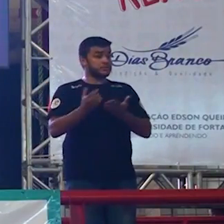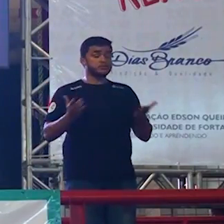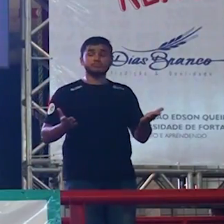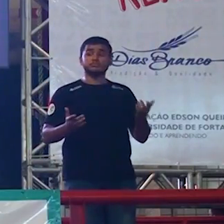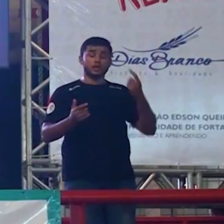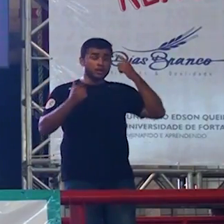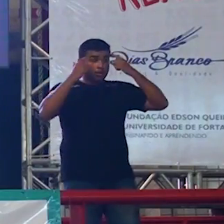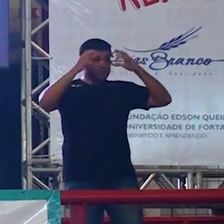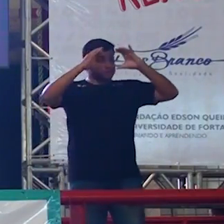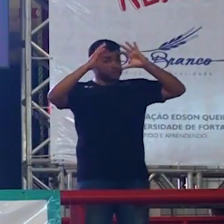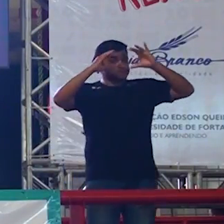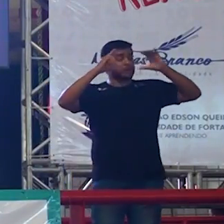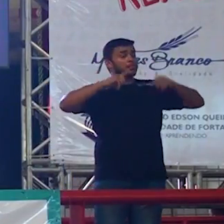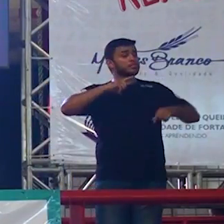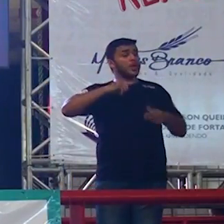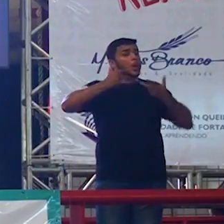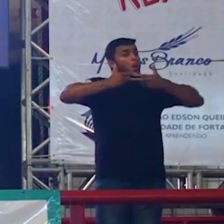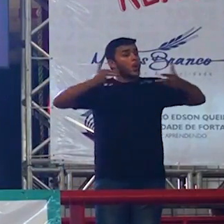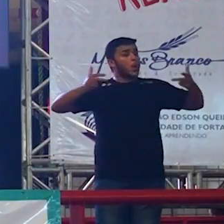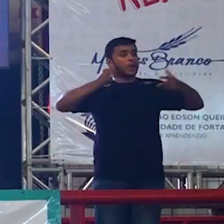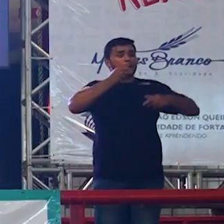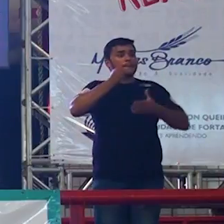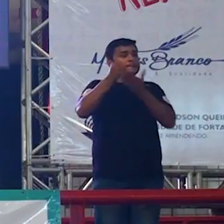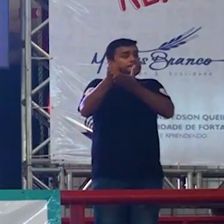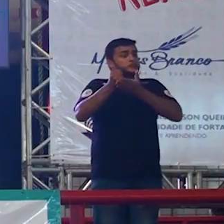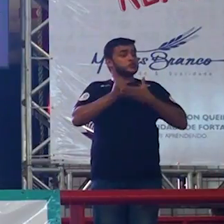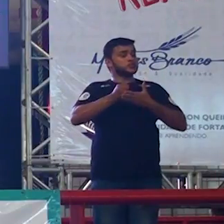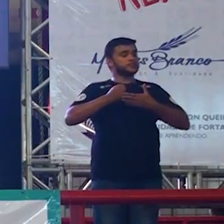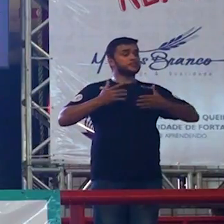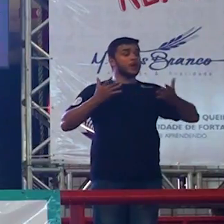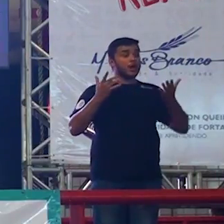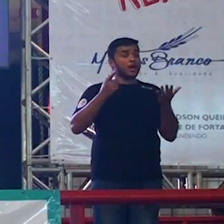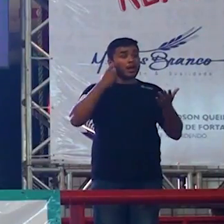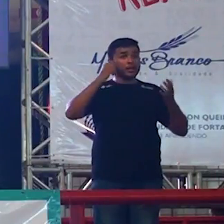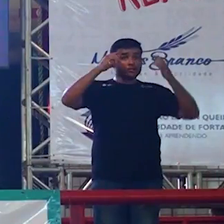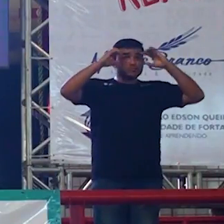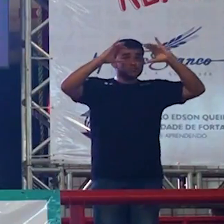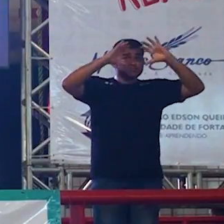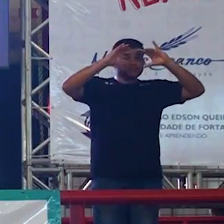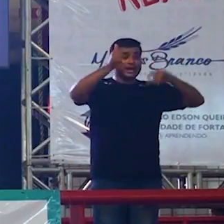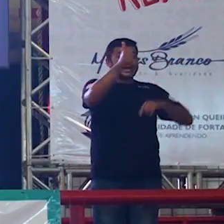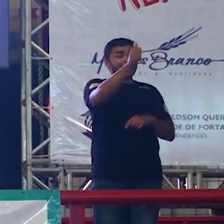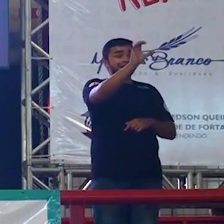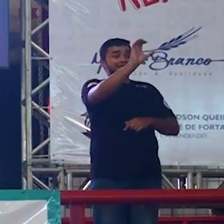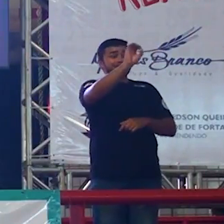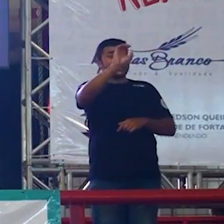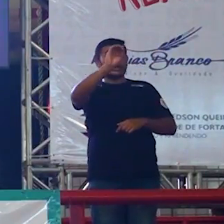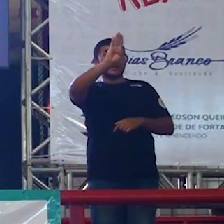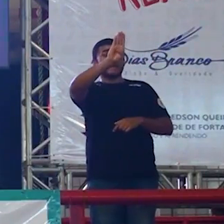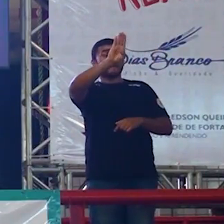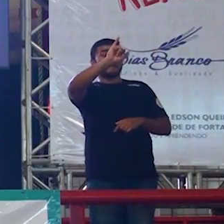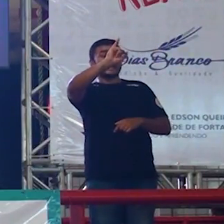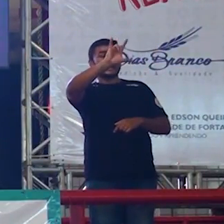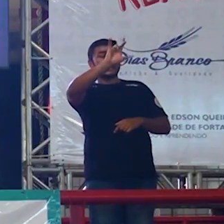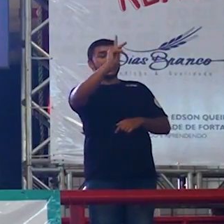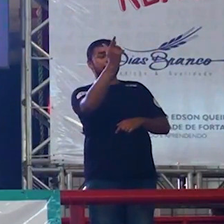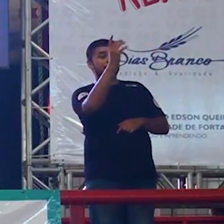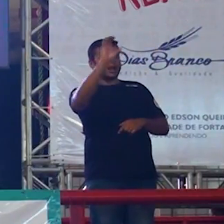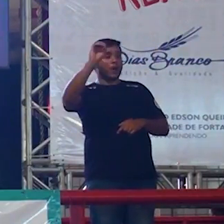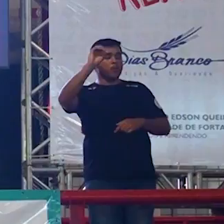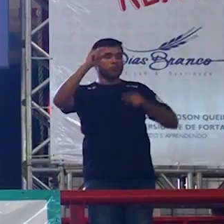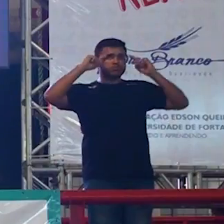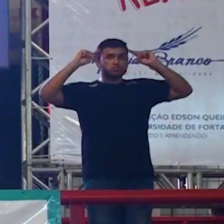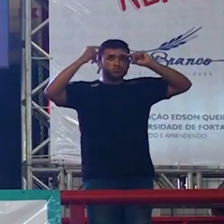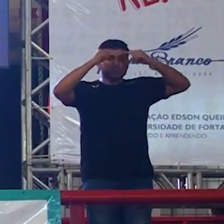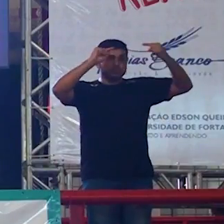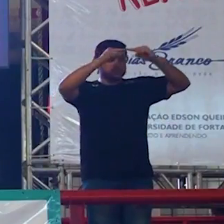proteínas, carboidratos. E o mais importante para nós, ele tem 100 bilhões de neurônios. Esses 100 bilhões de